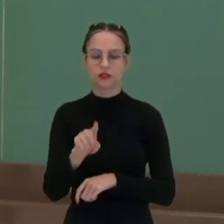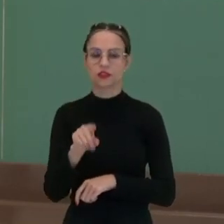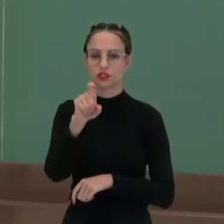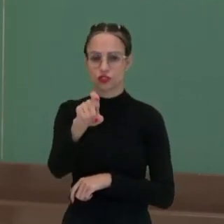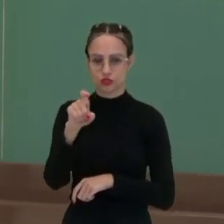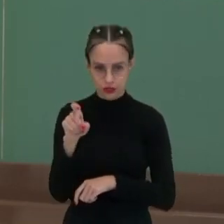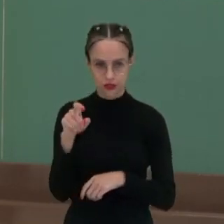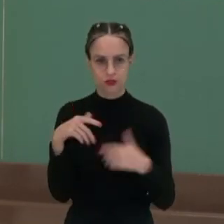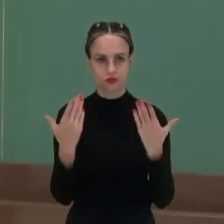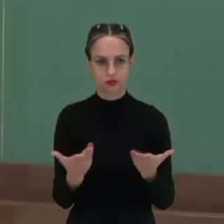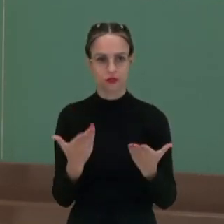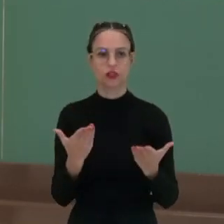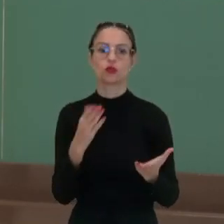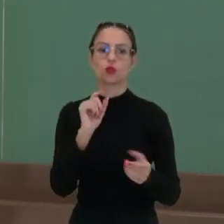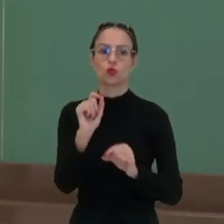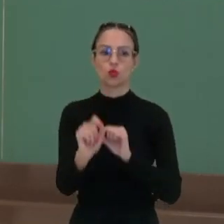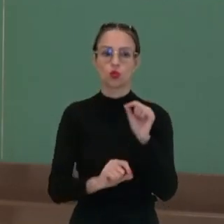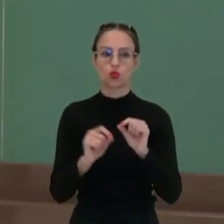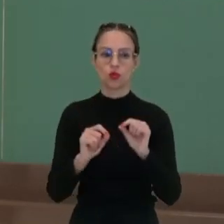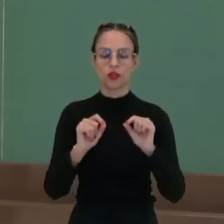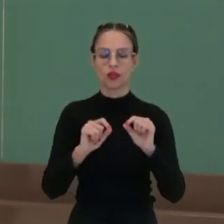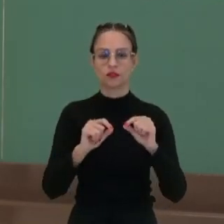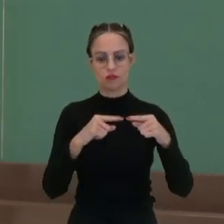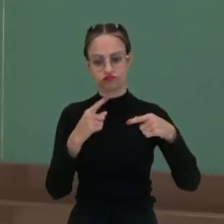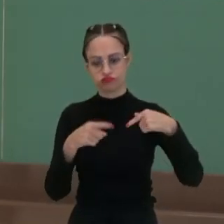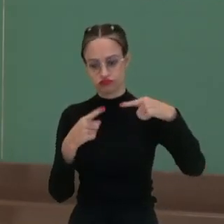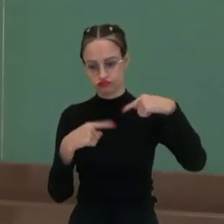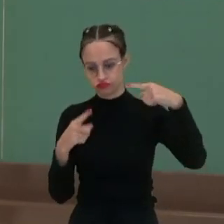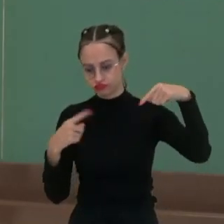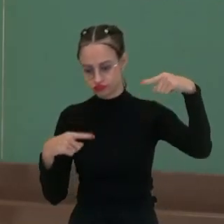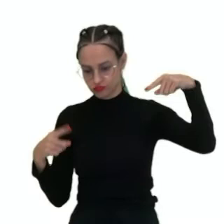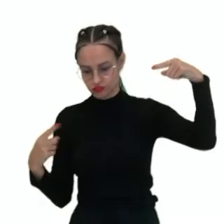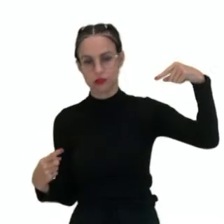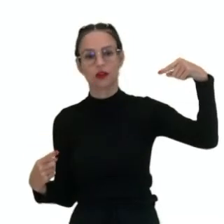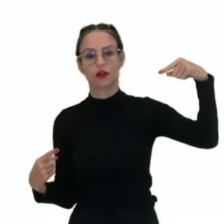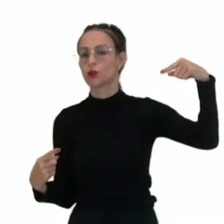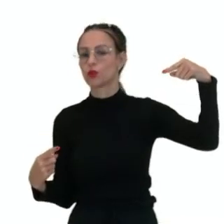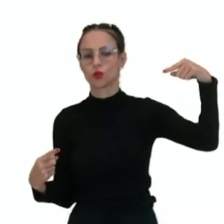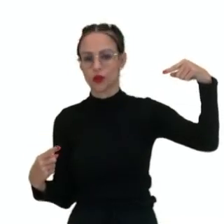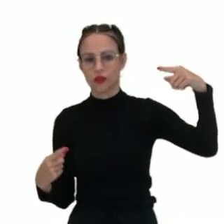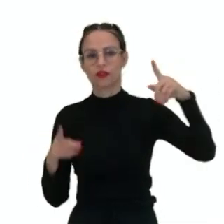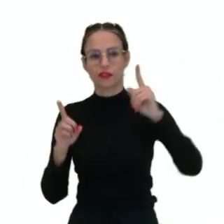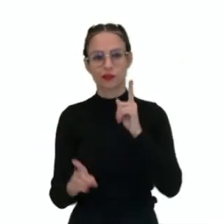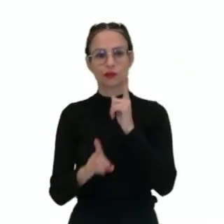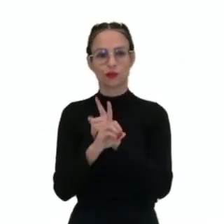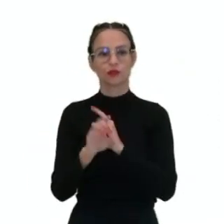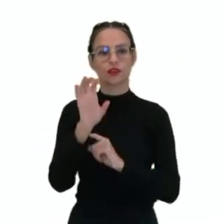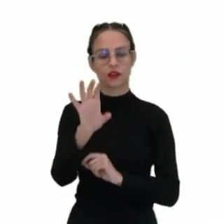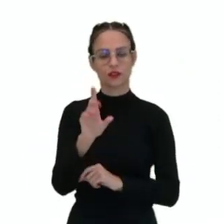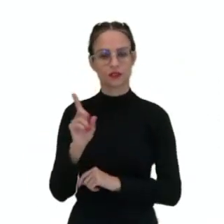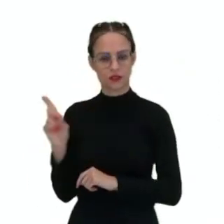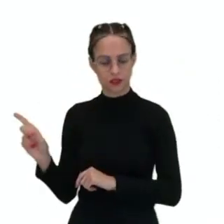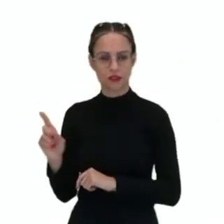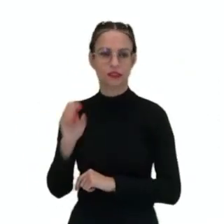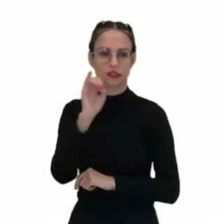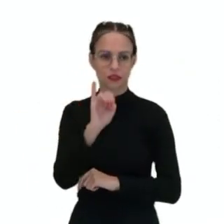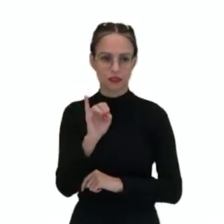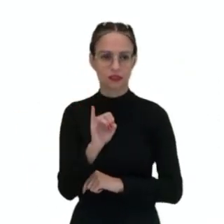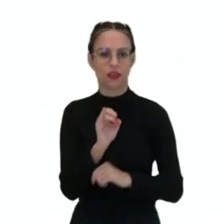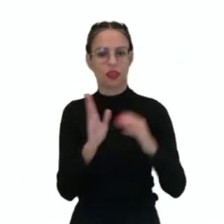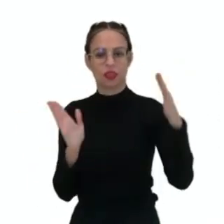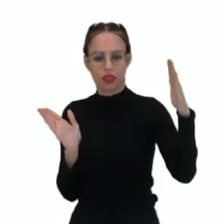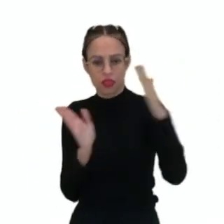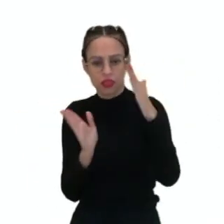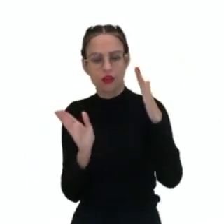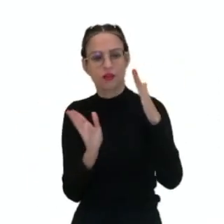né? Então, se a gente desenrolar, a gente vai encontrar esse filamento. E se a gente condensar,